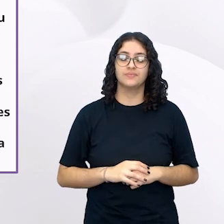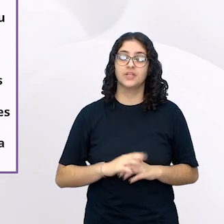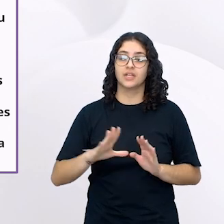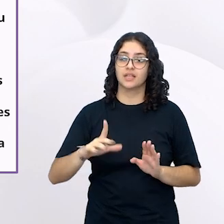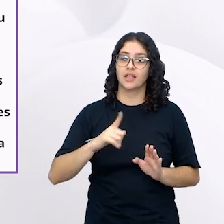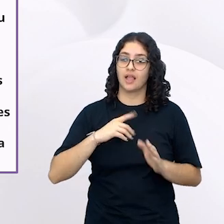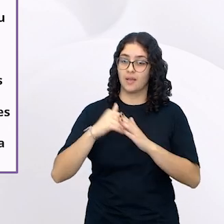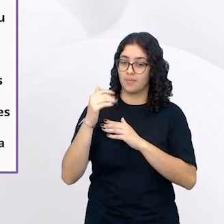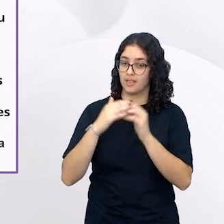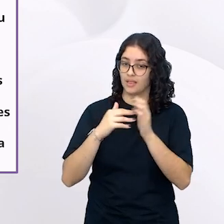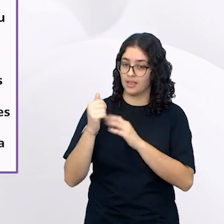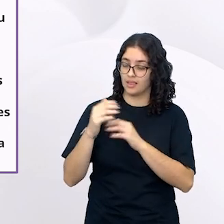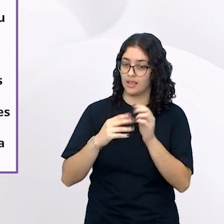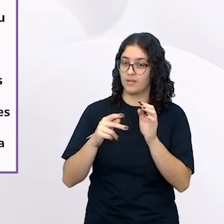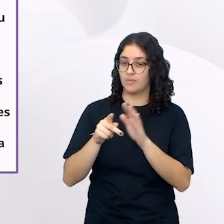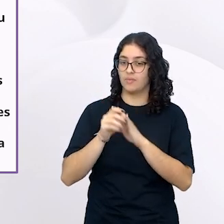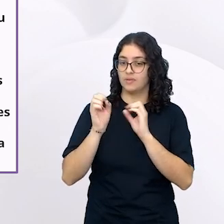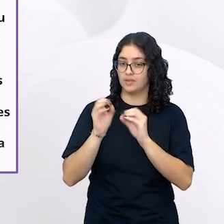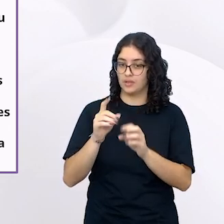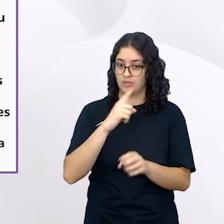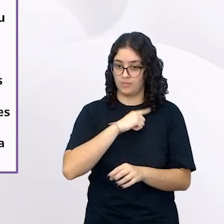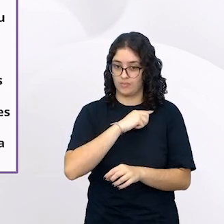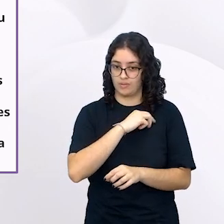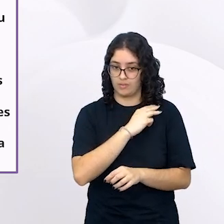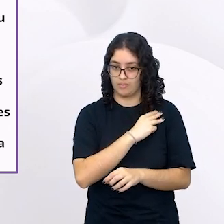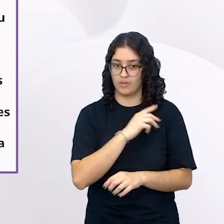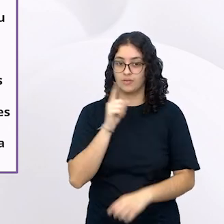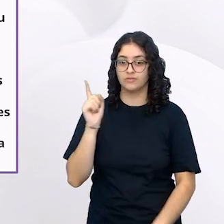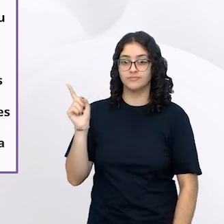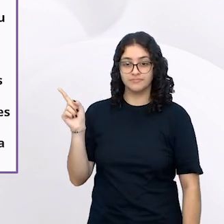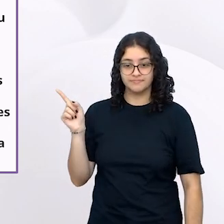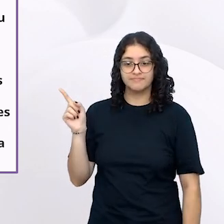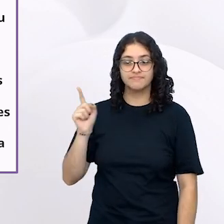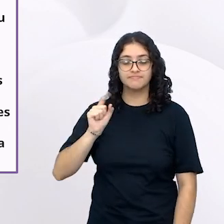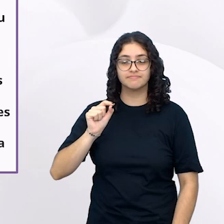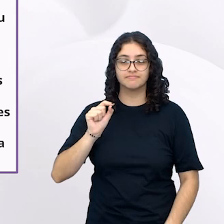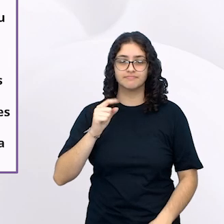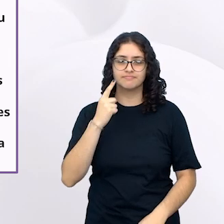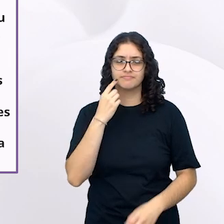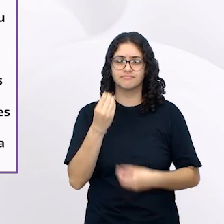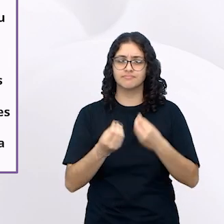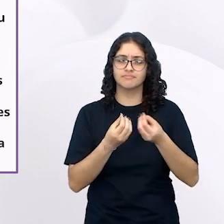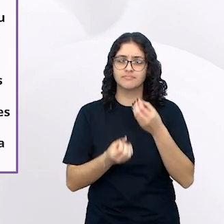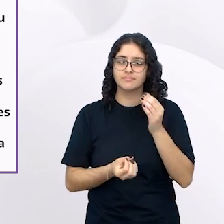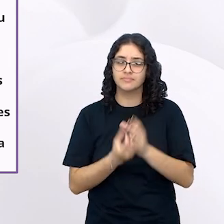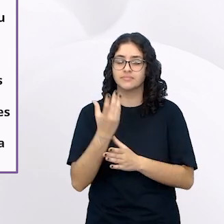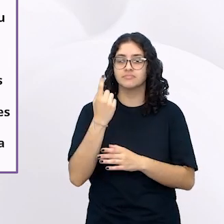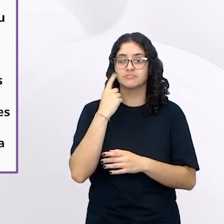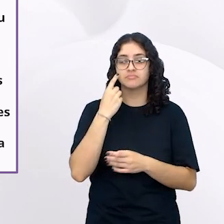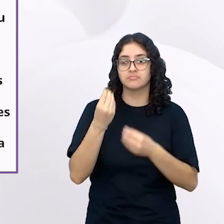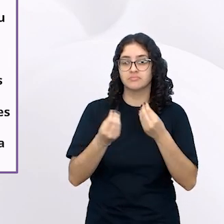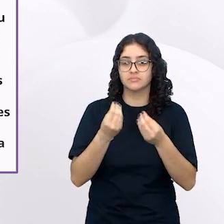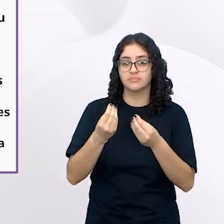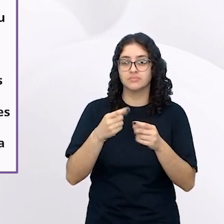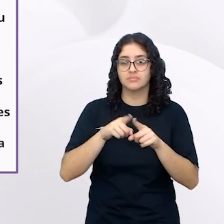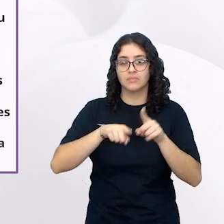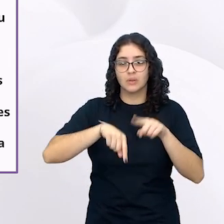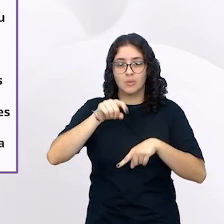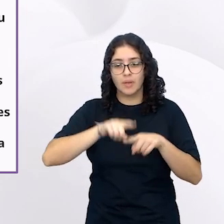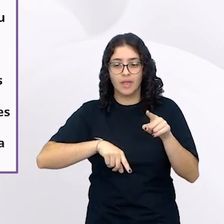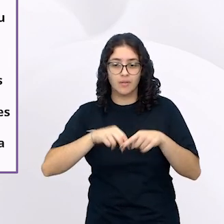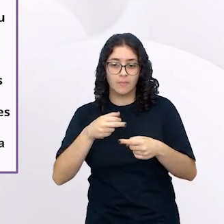ensino médio 1 e 3, CNT 301, que é construir questões, elaborar hipóteses, previsões, estimativas, empregar